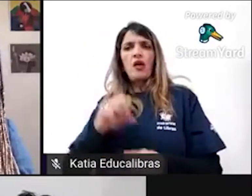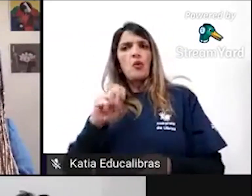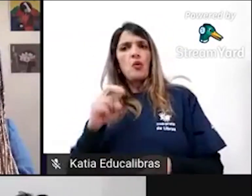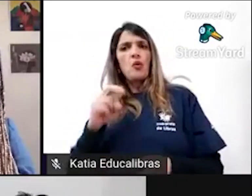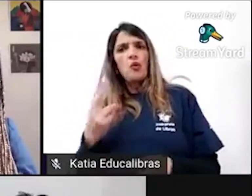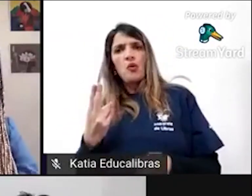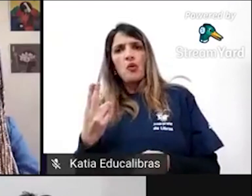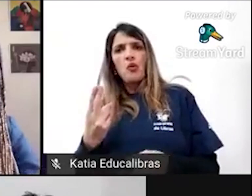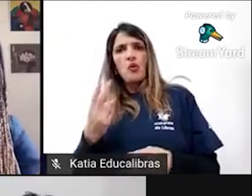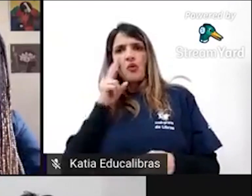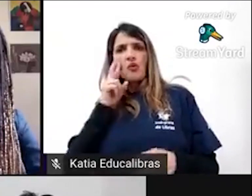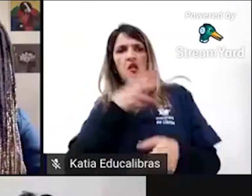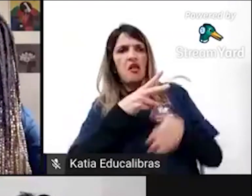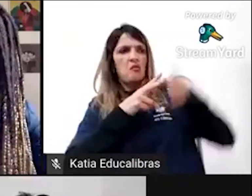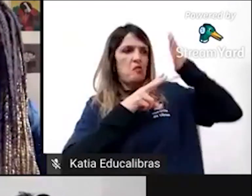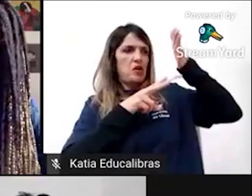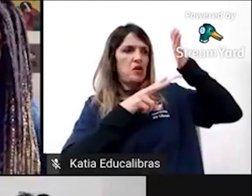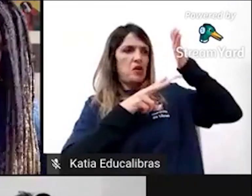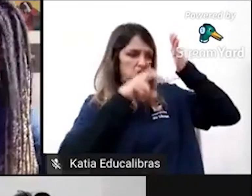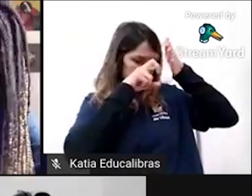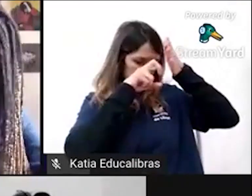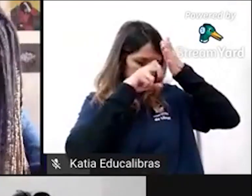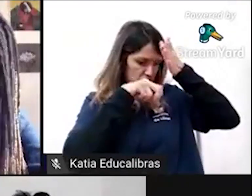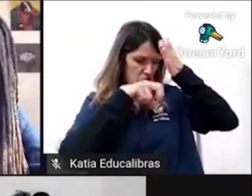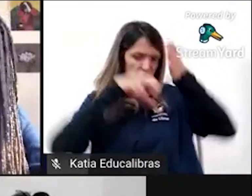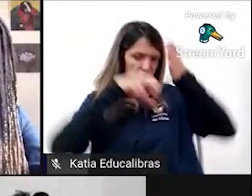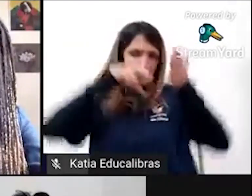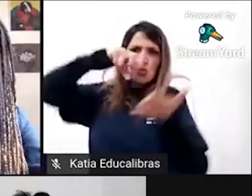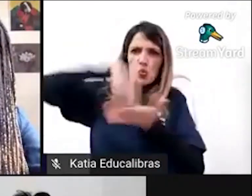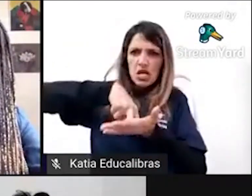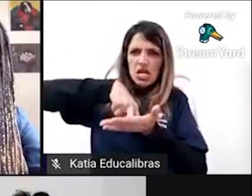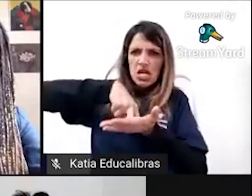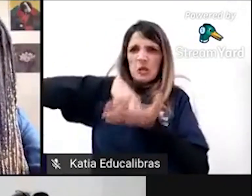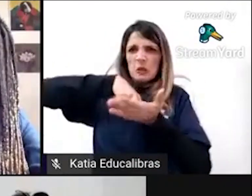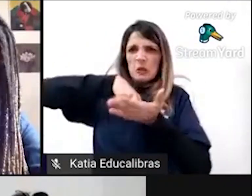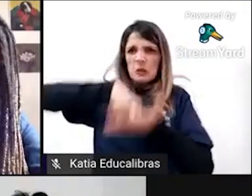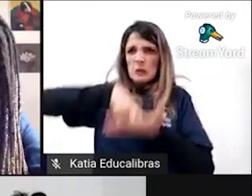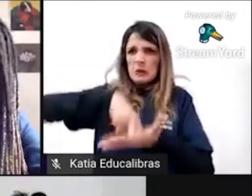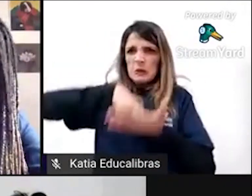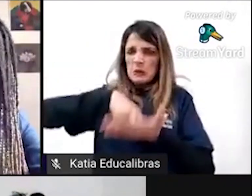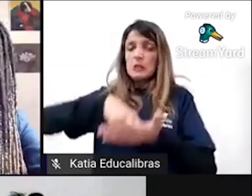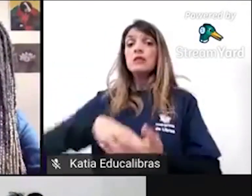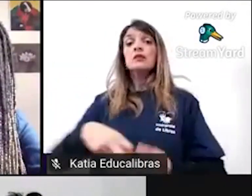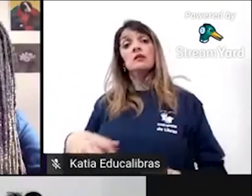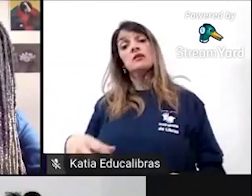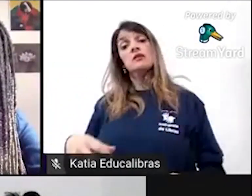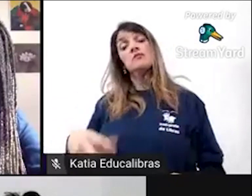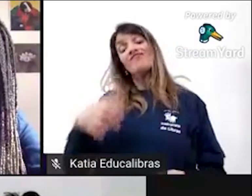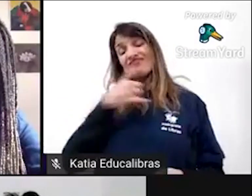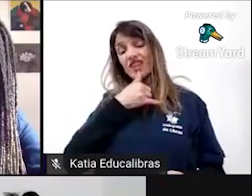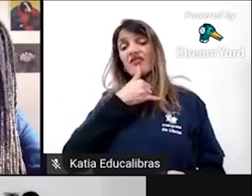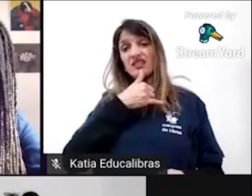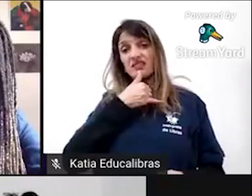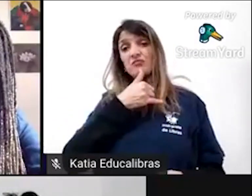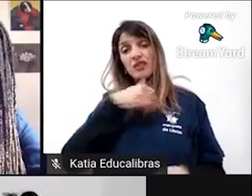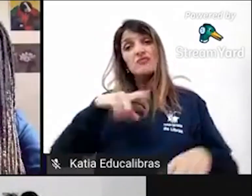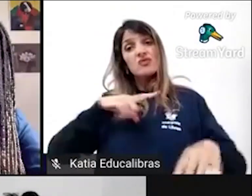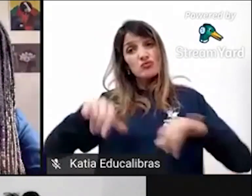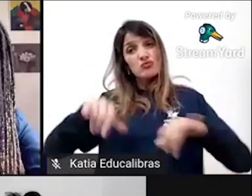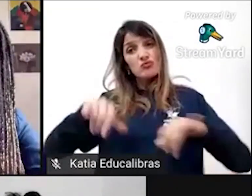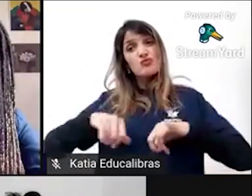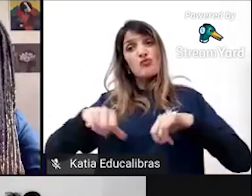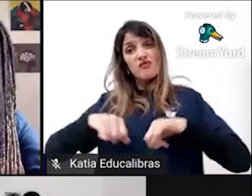para a parede, de ficar de joelho no milho. Tinha essas coisas que, infelizmente, eu sofri, do qual não